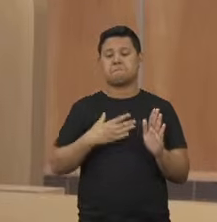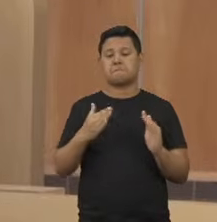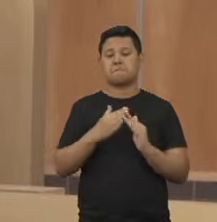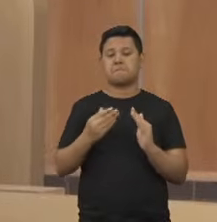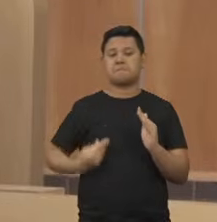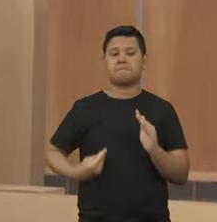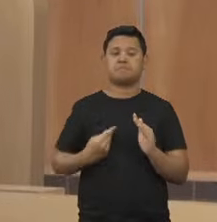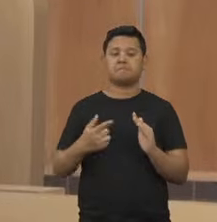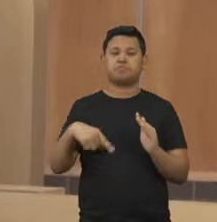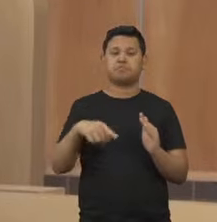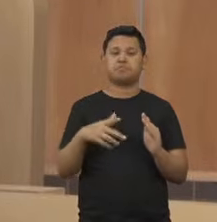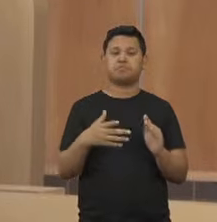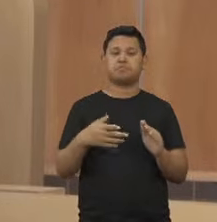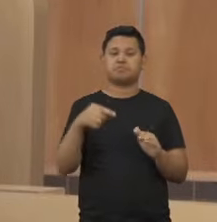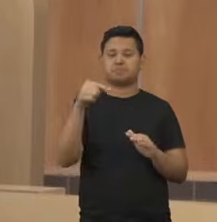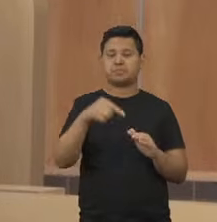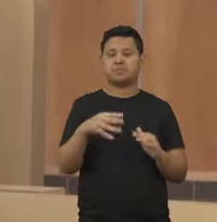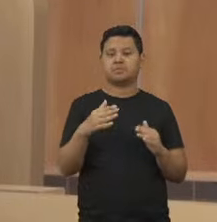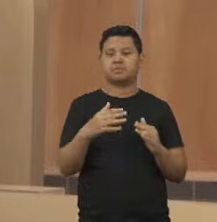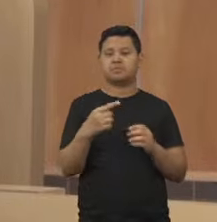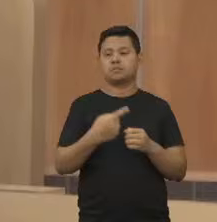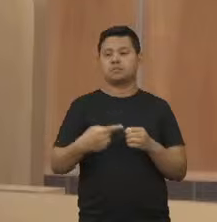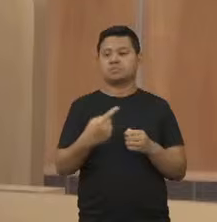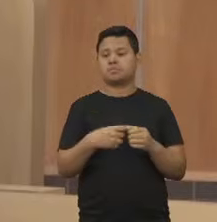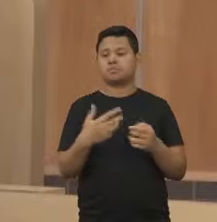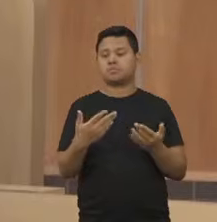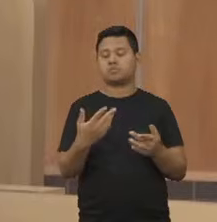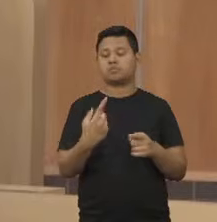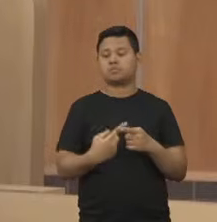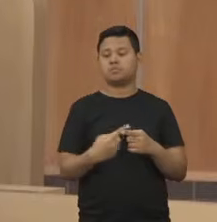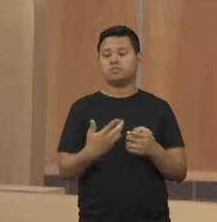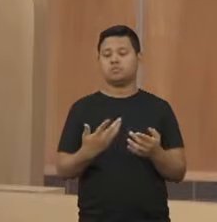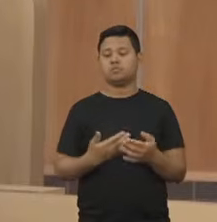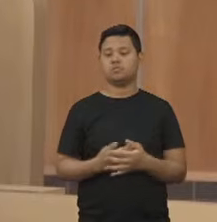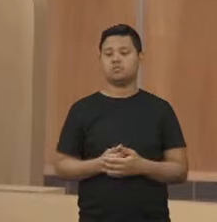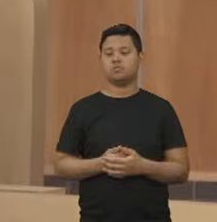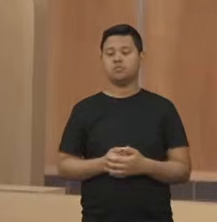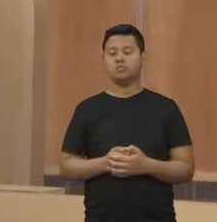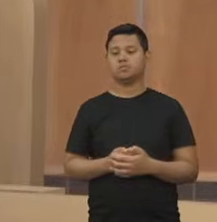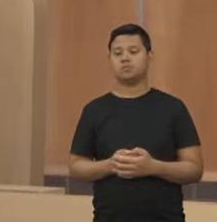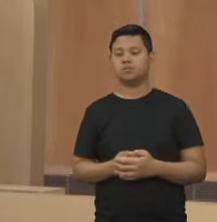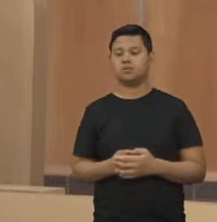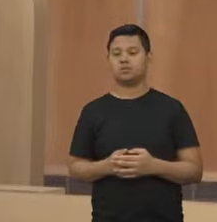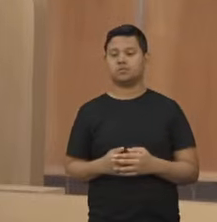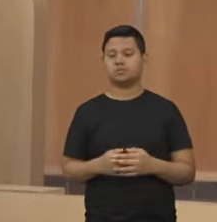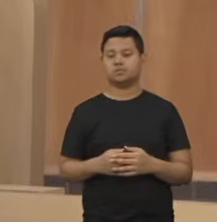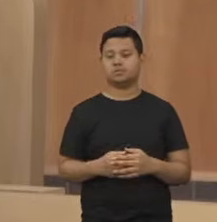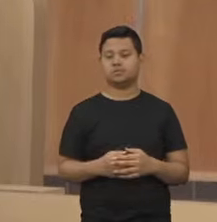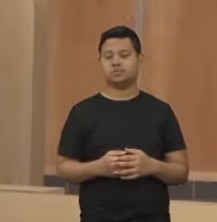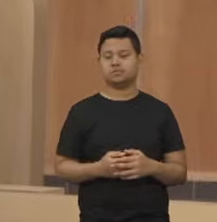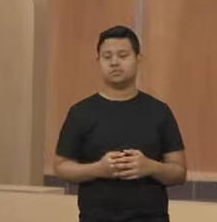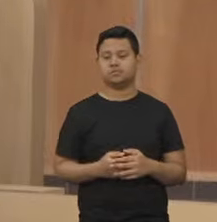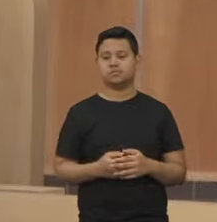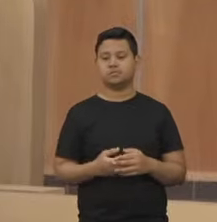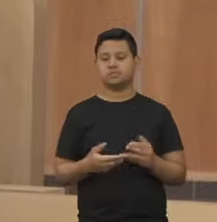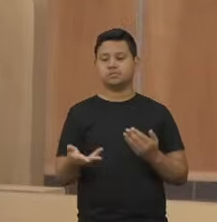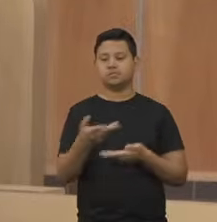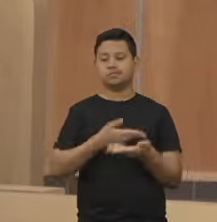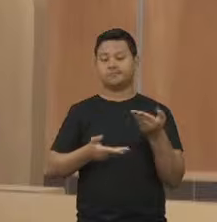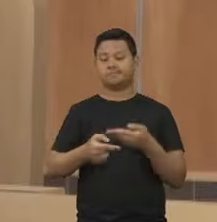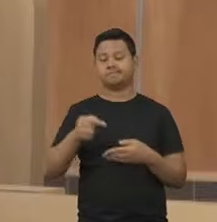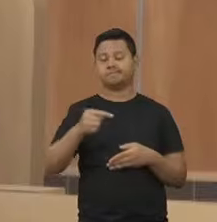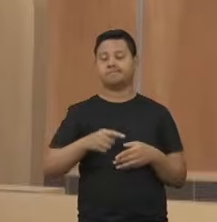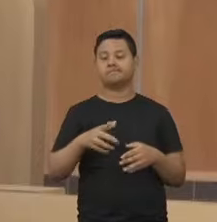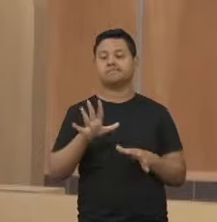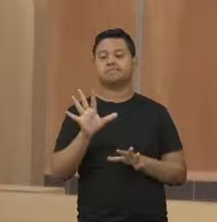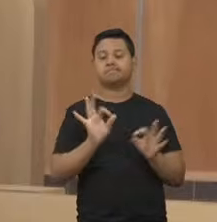Minha Vida sendo executado aqui na cidade? Por quê? Os parâmetros que são oferecidos nesse